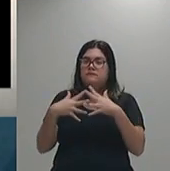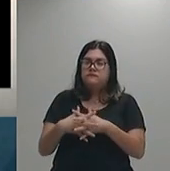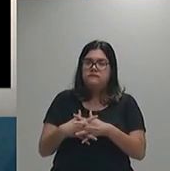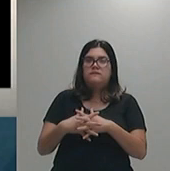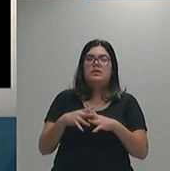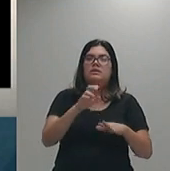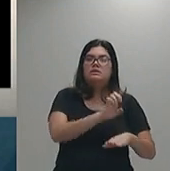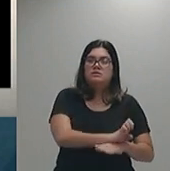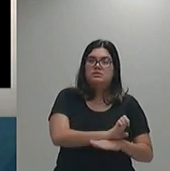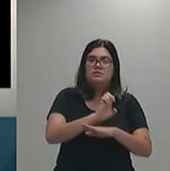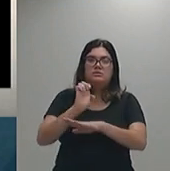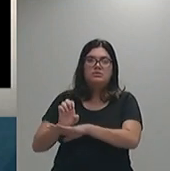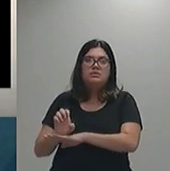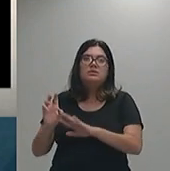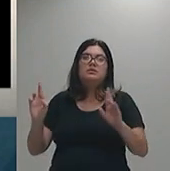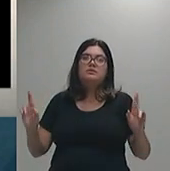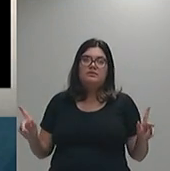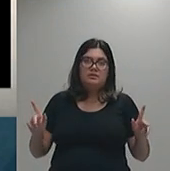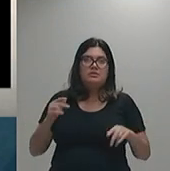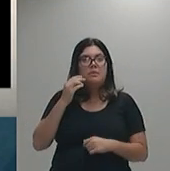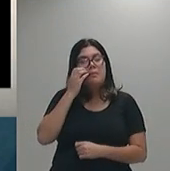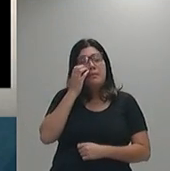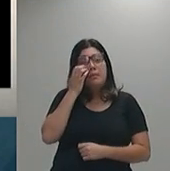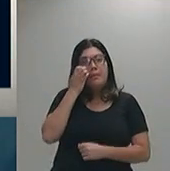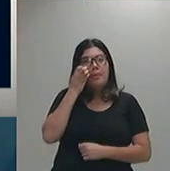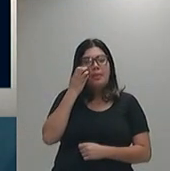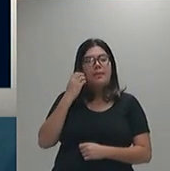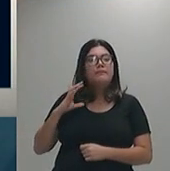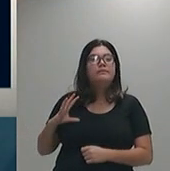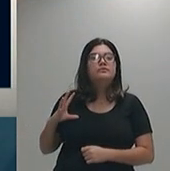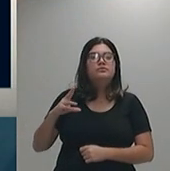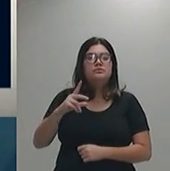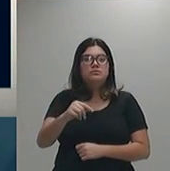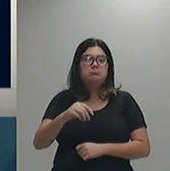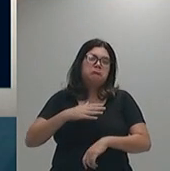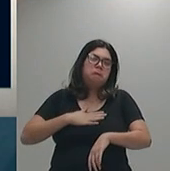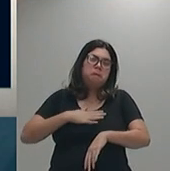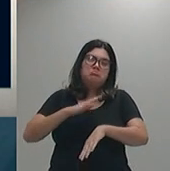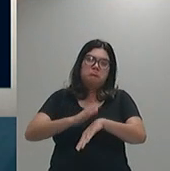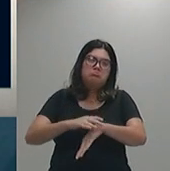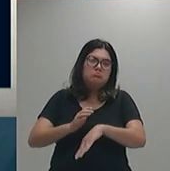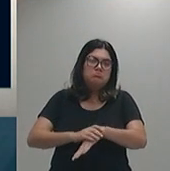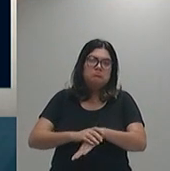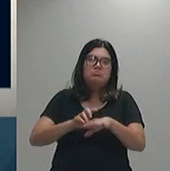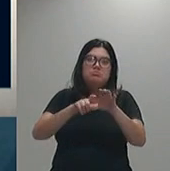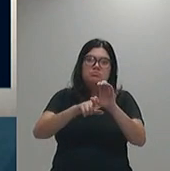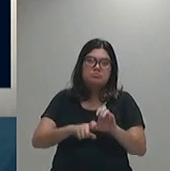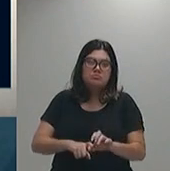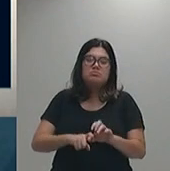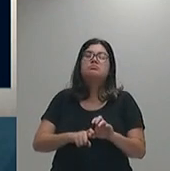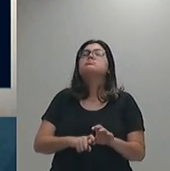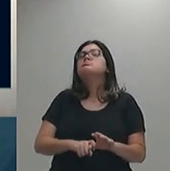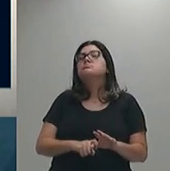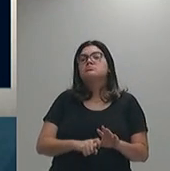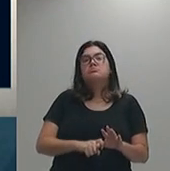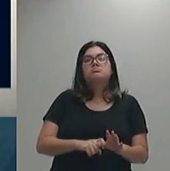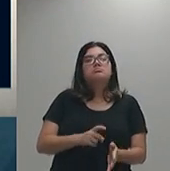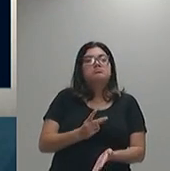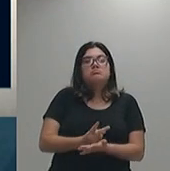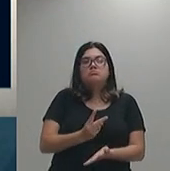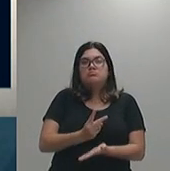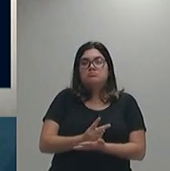estados diferentes aqui todos estão subordinados é todos estão no mesmo estado da federação